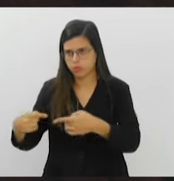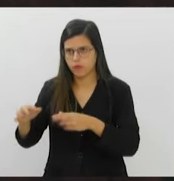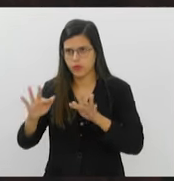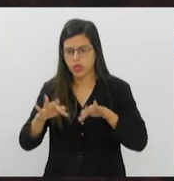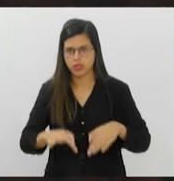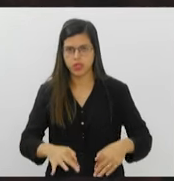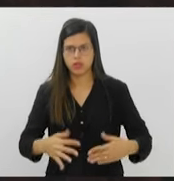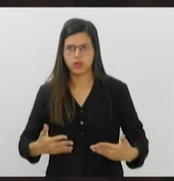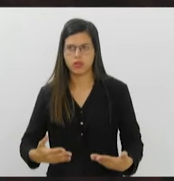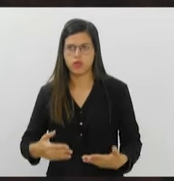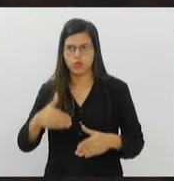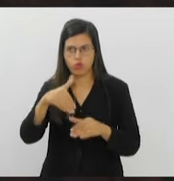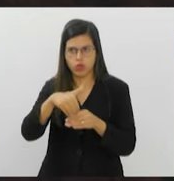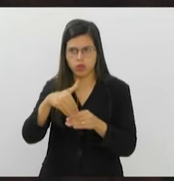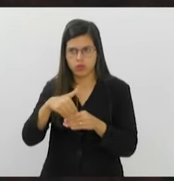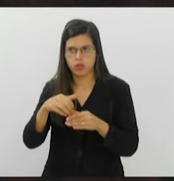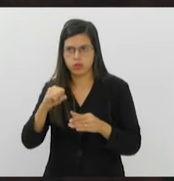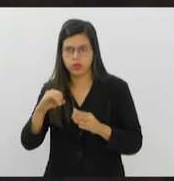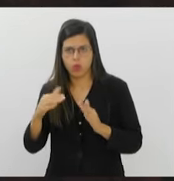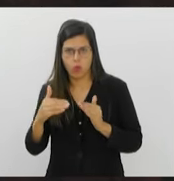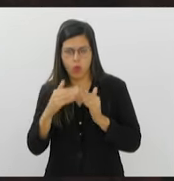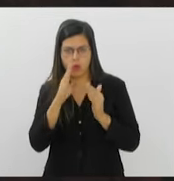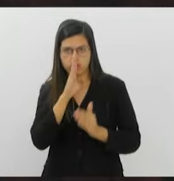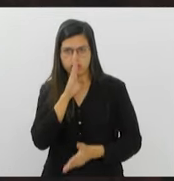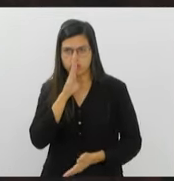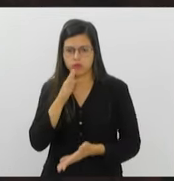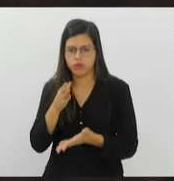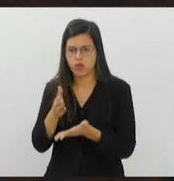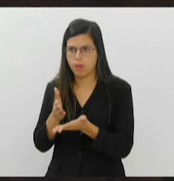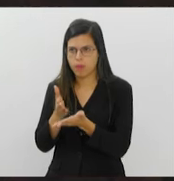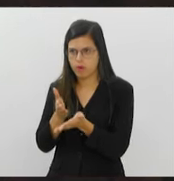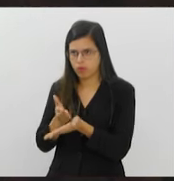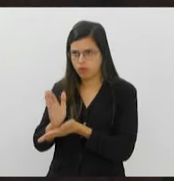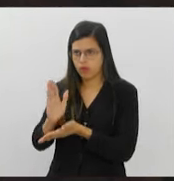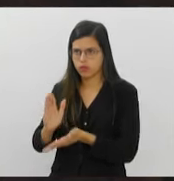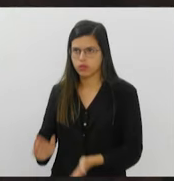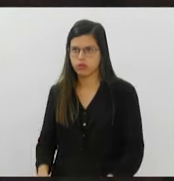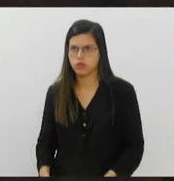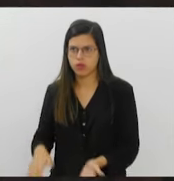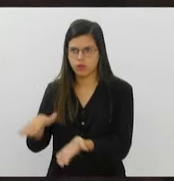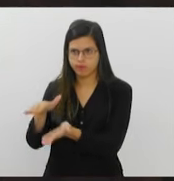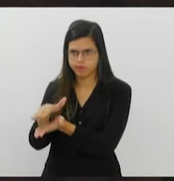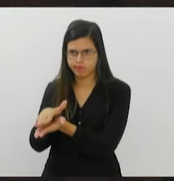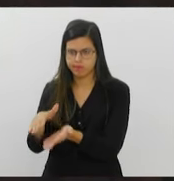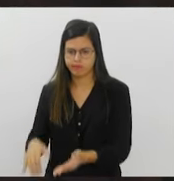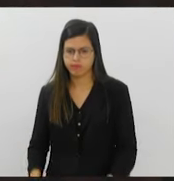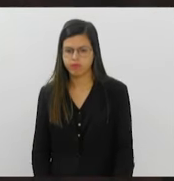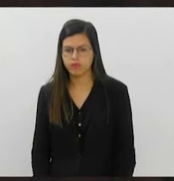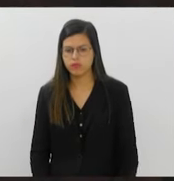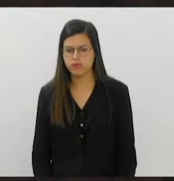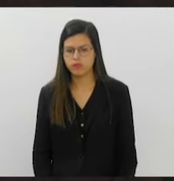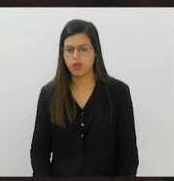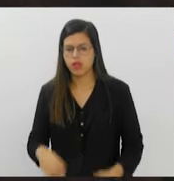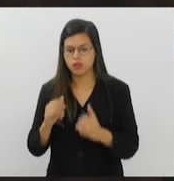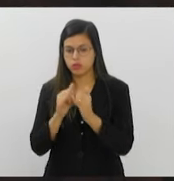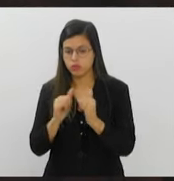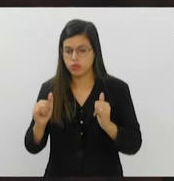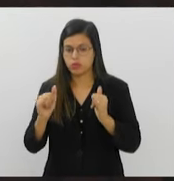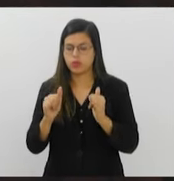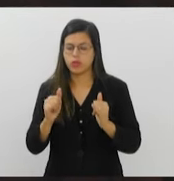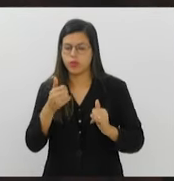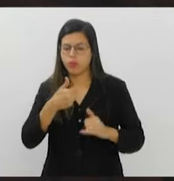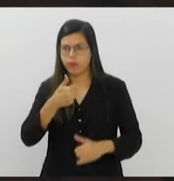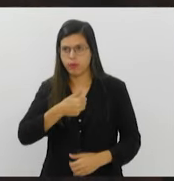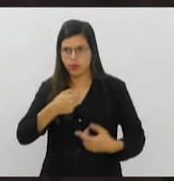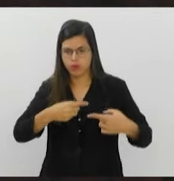encerrada a discussão. Em votação, senhores que aprovam, permaneçam como estão. Aprovado, vai autógrafo. Anuncio, em primeira